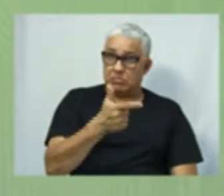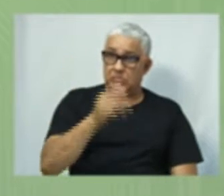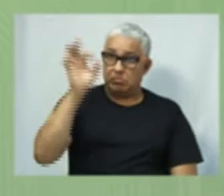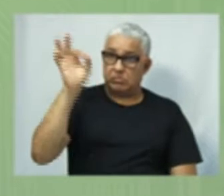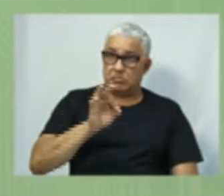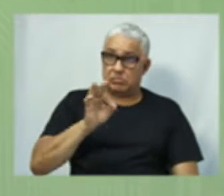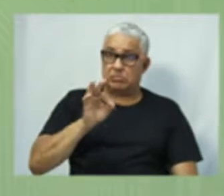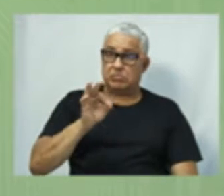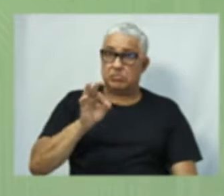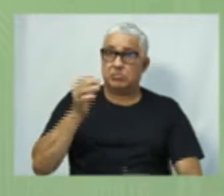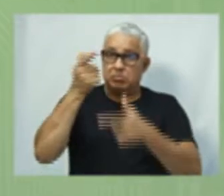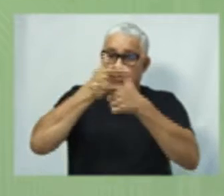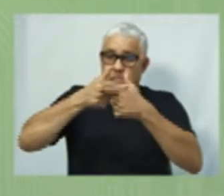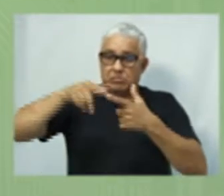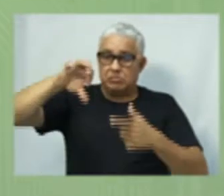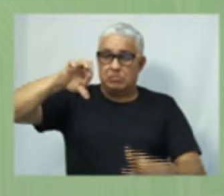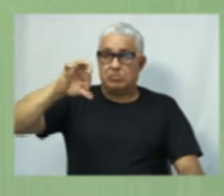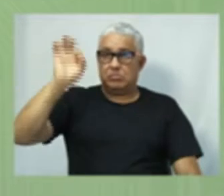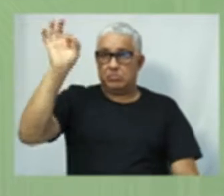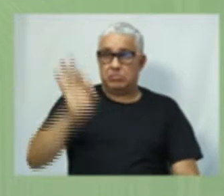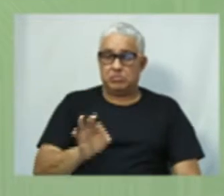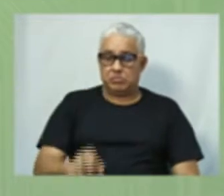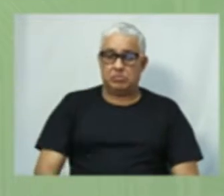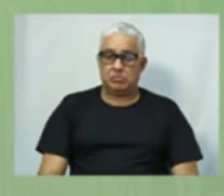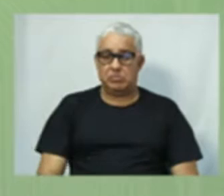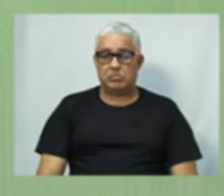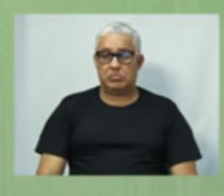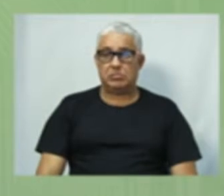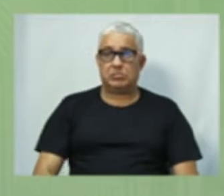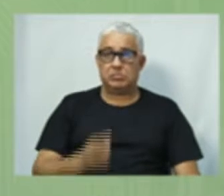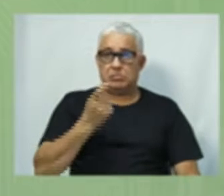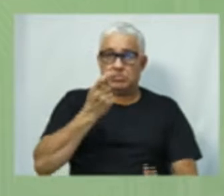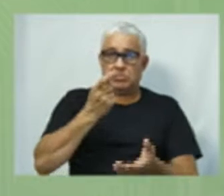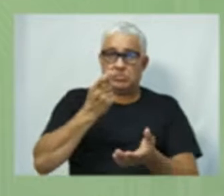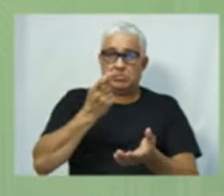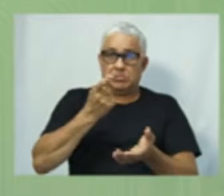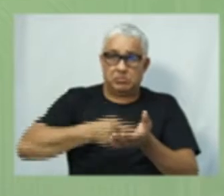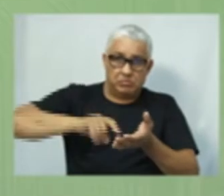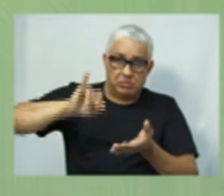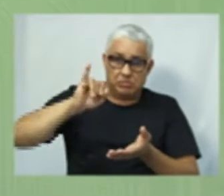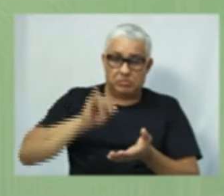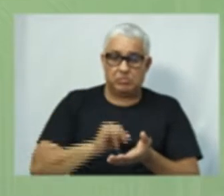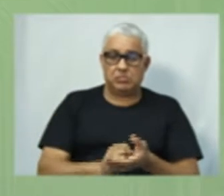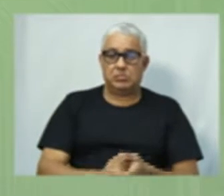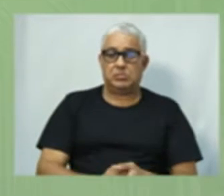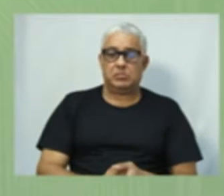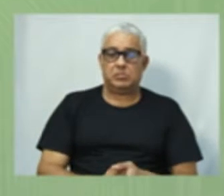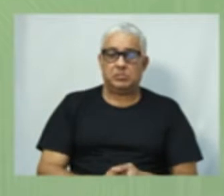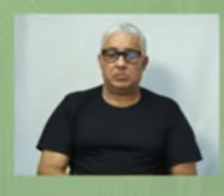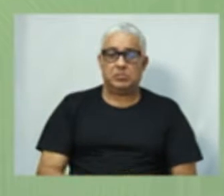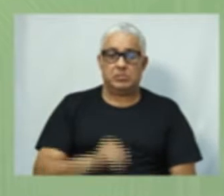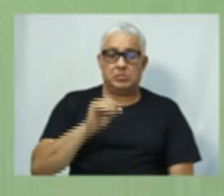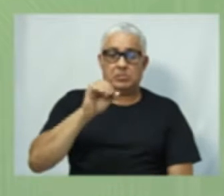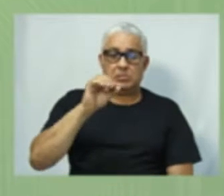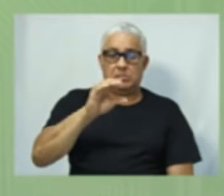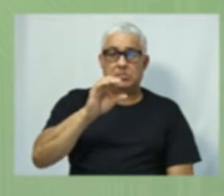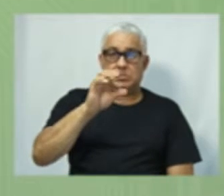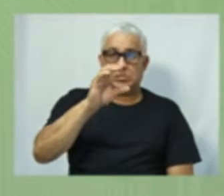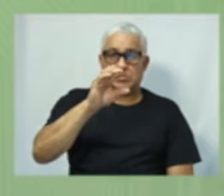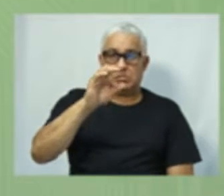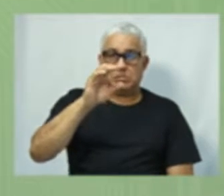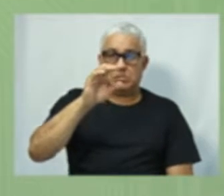renda, esse valor é 1,20. No CSL, ele é 1,08.